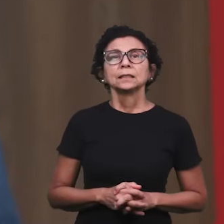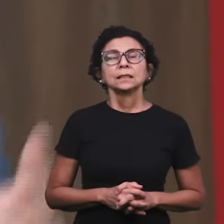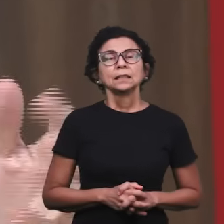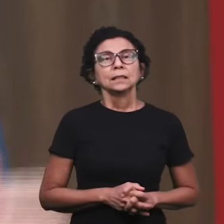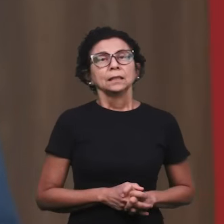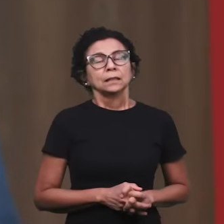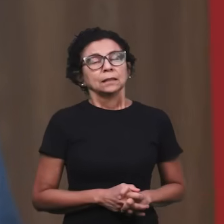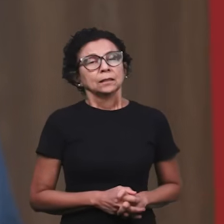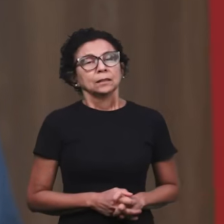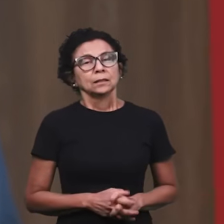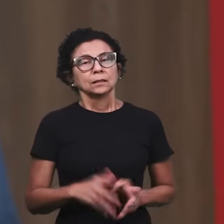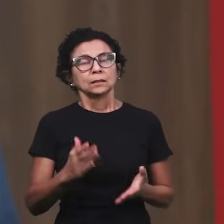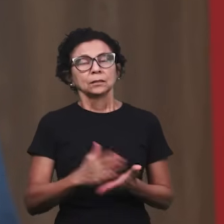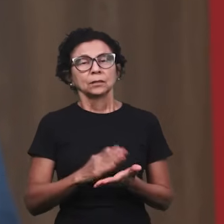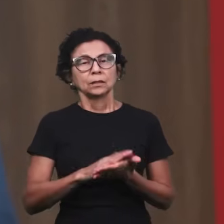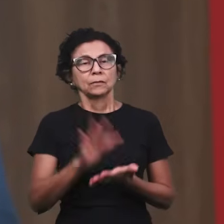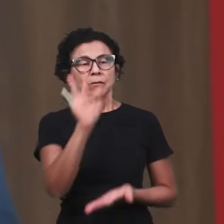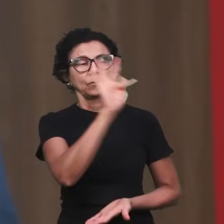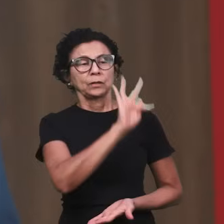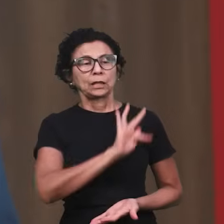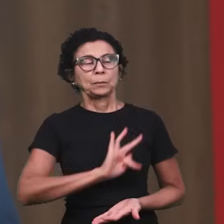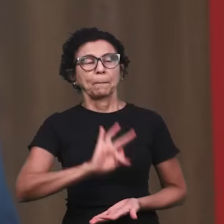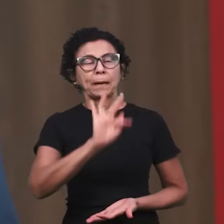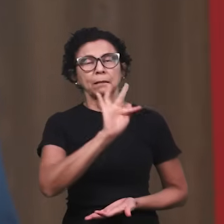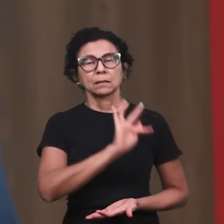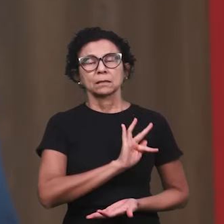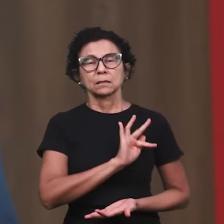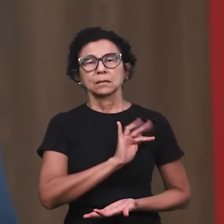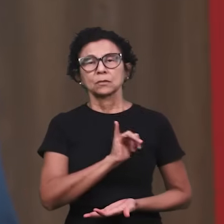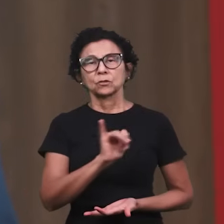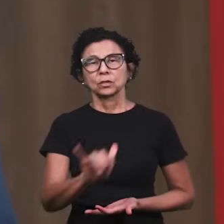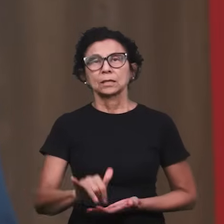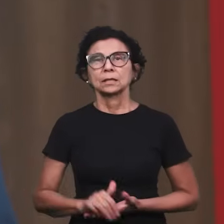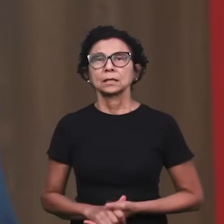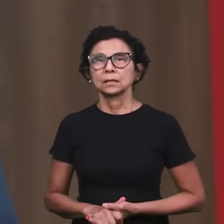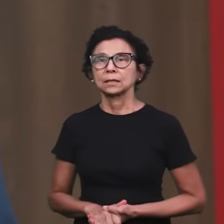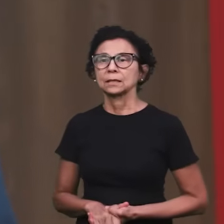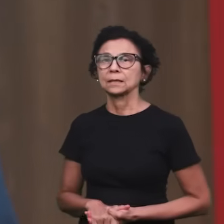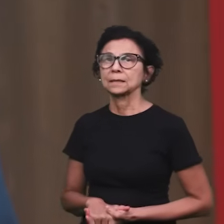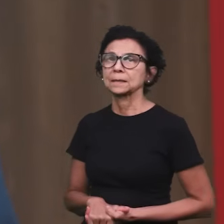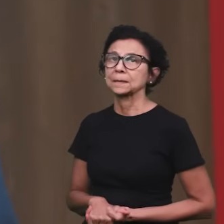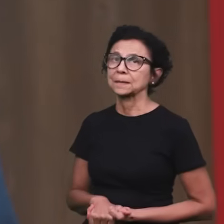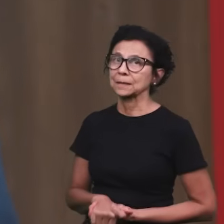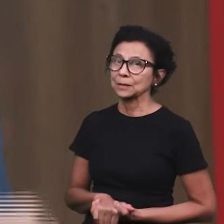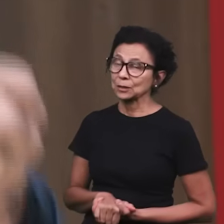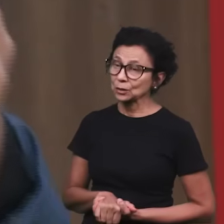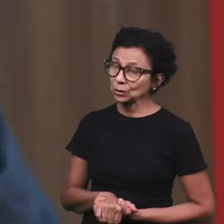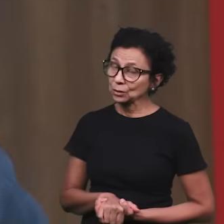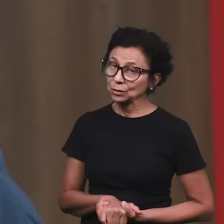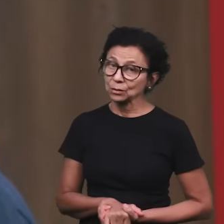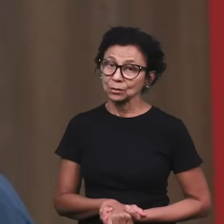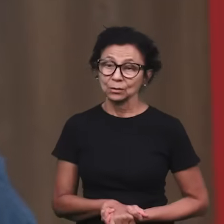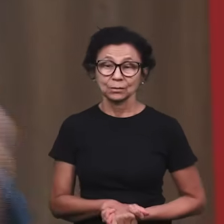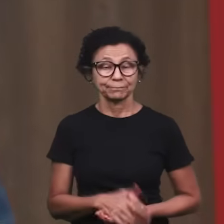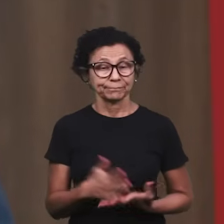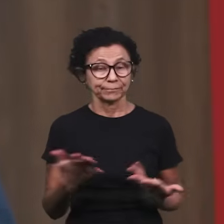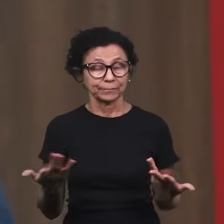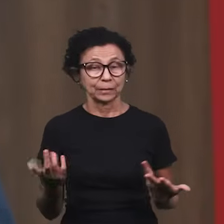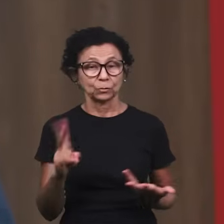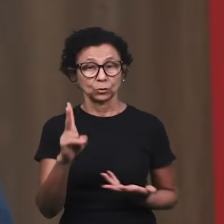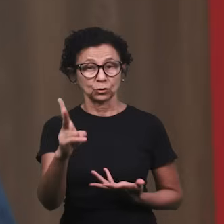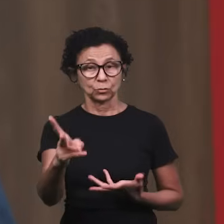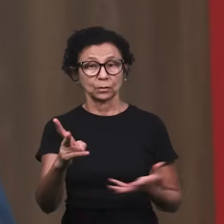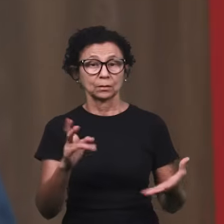Tessalonicenses, Filipenses. Né? Ainda há um que resiste, e ele está no nosso meio. Amém. E é ele que pode resistir no